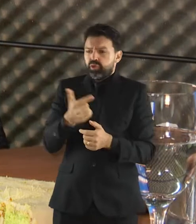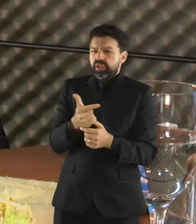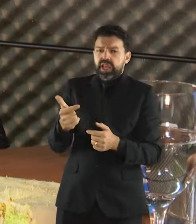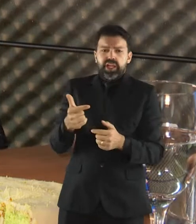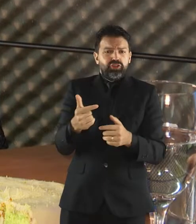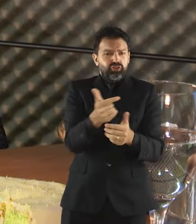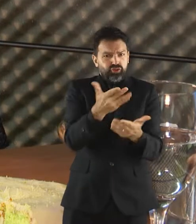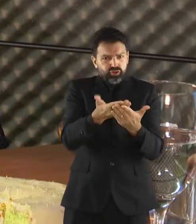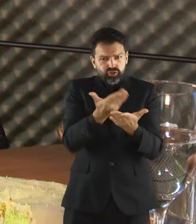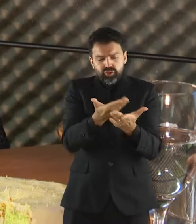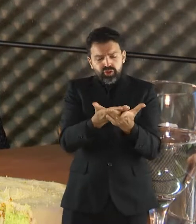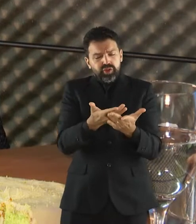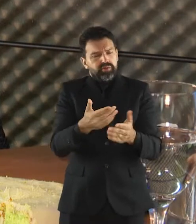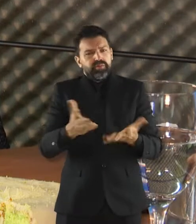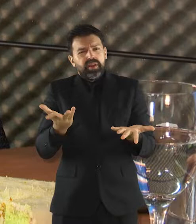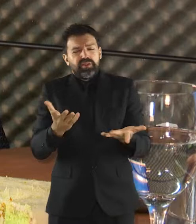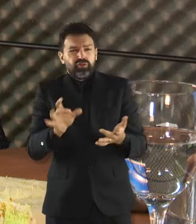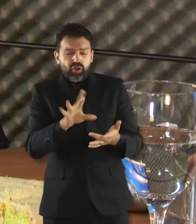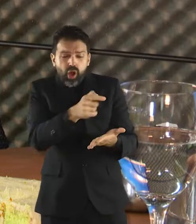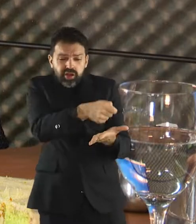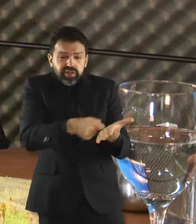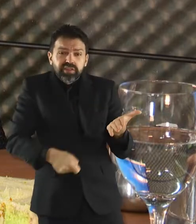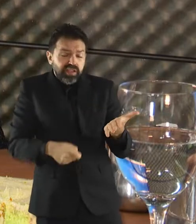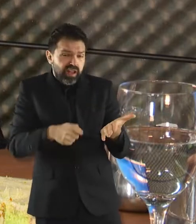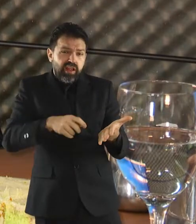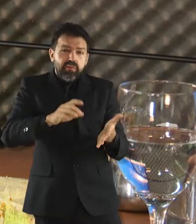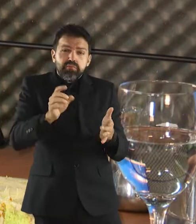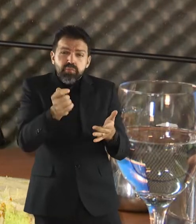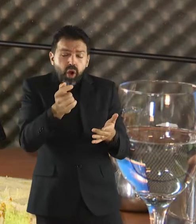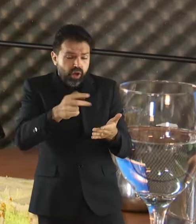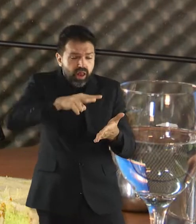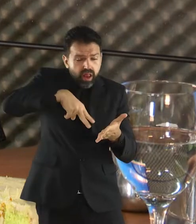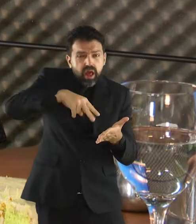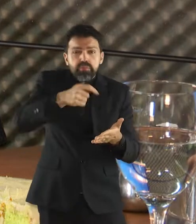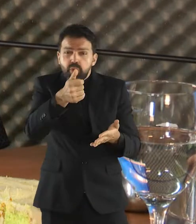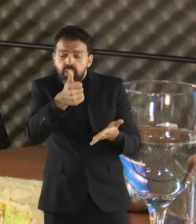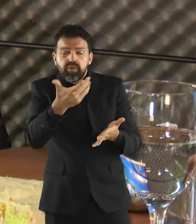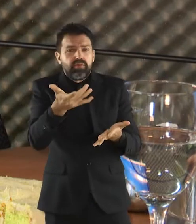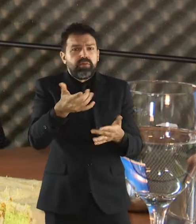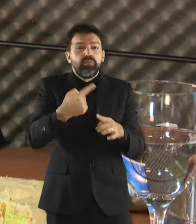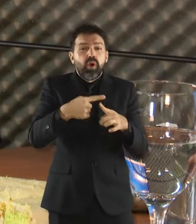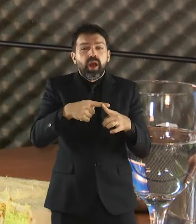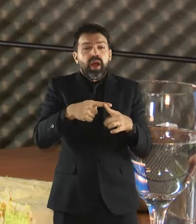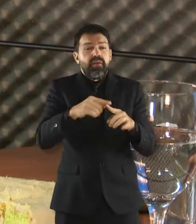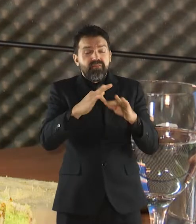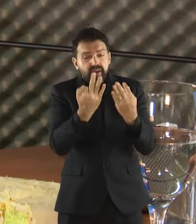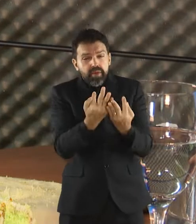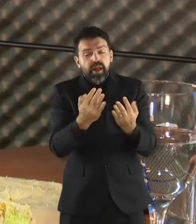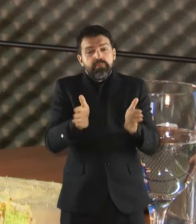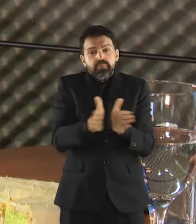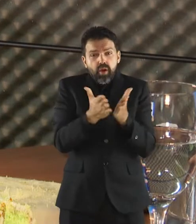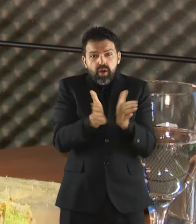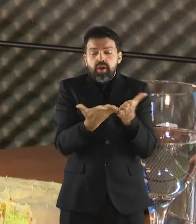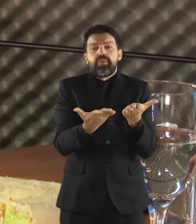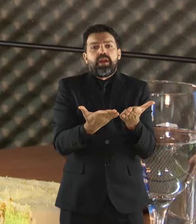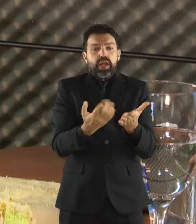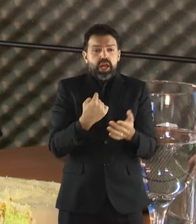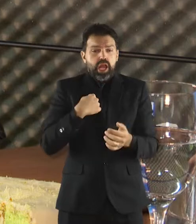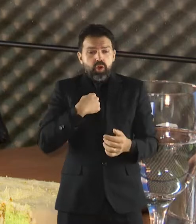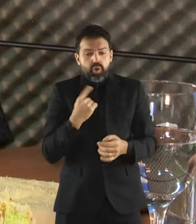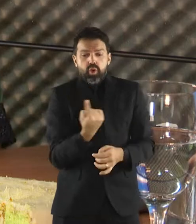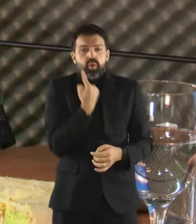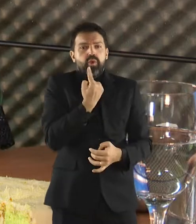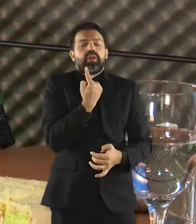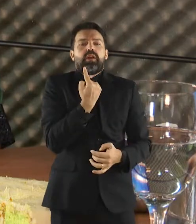leitura e, né, escrita mínima. Porque era uma família muito pobre. Então, assim, eu sou a única dos